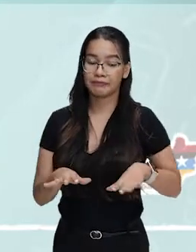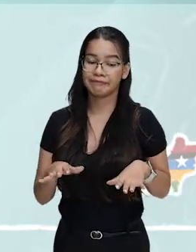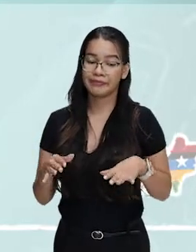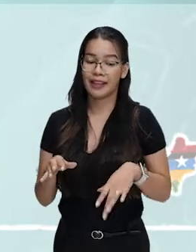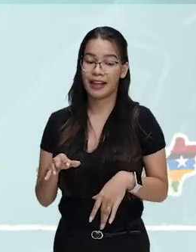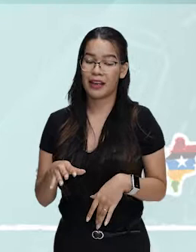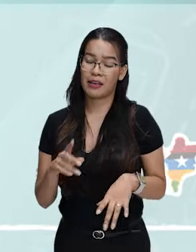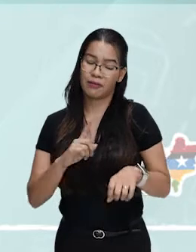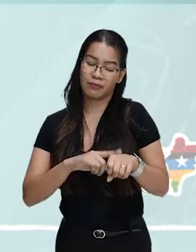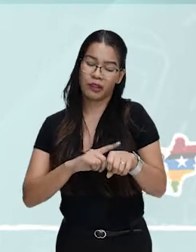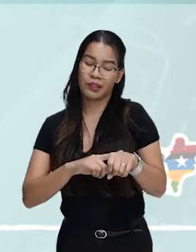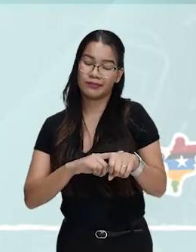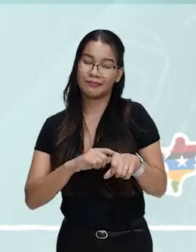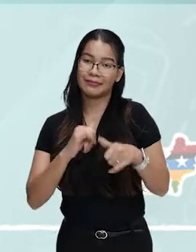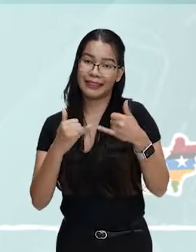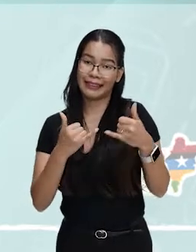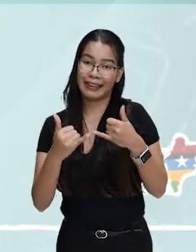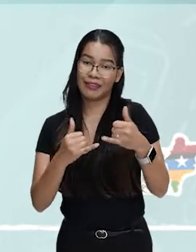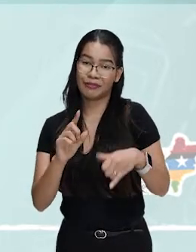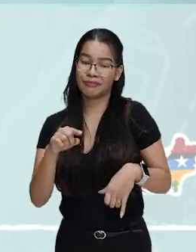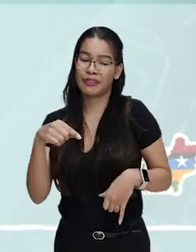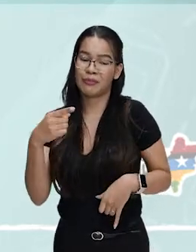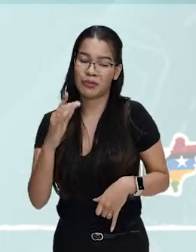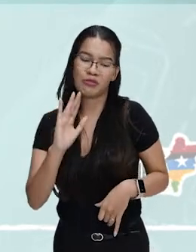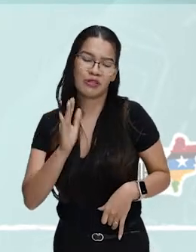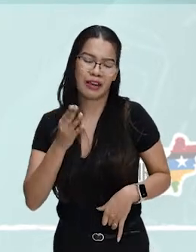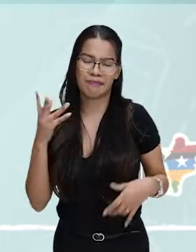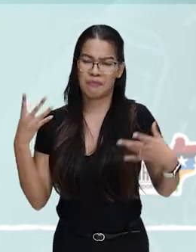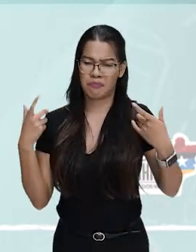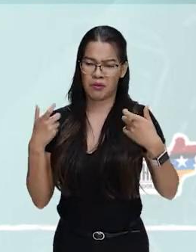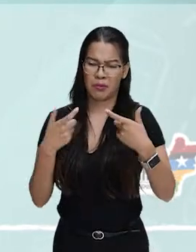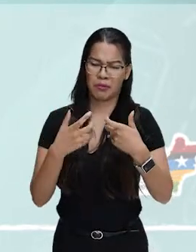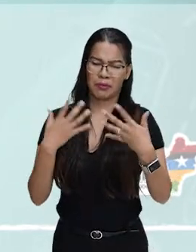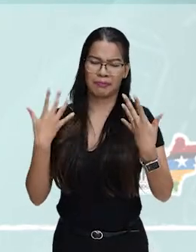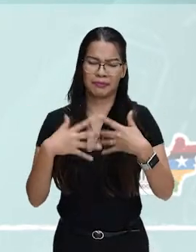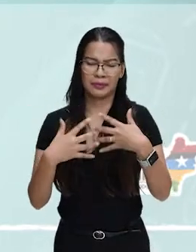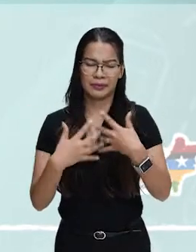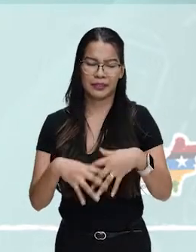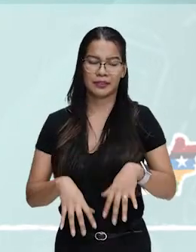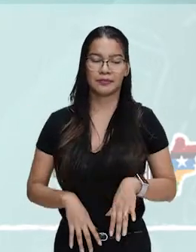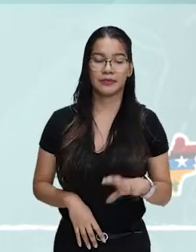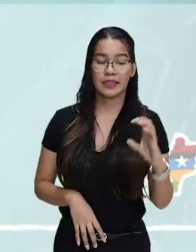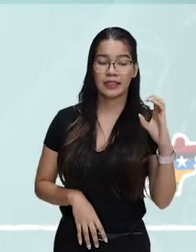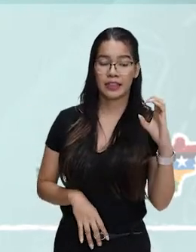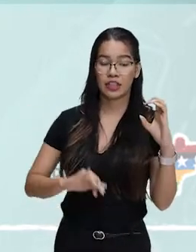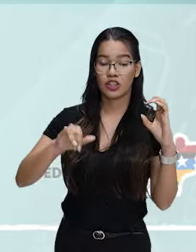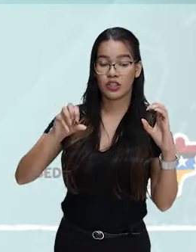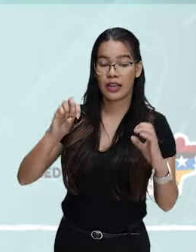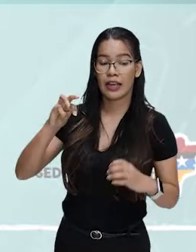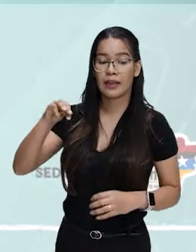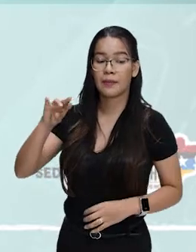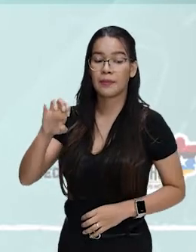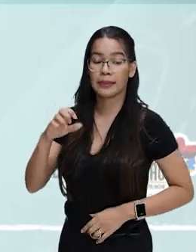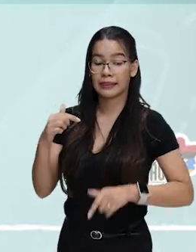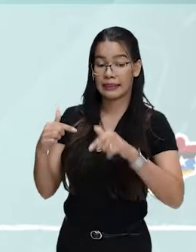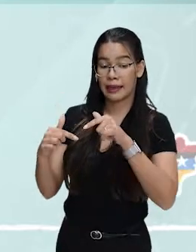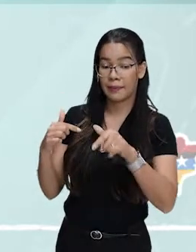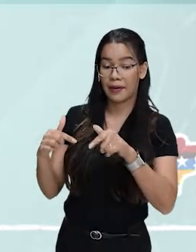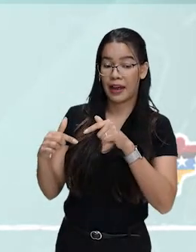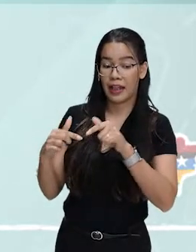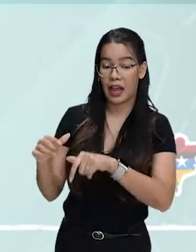Jaime trabalha depressa, contudo, produz pouco. Os cães mordem, não